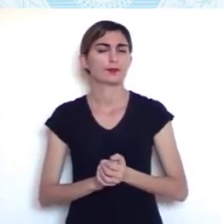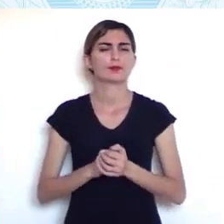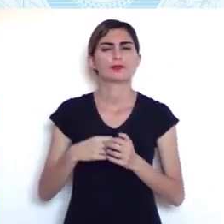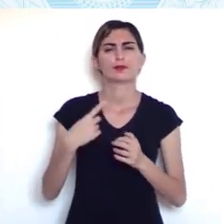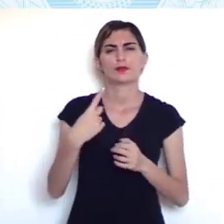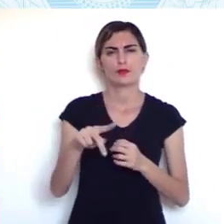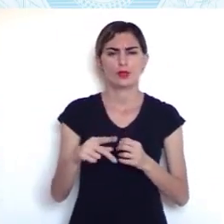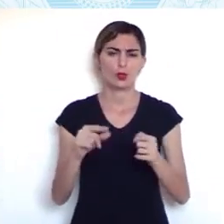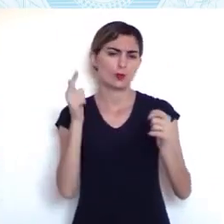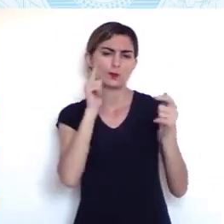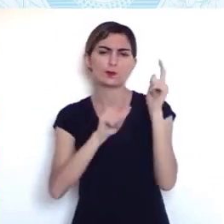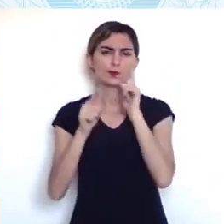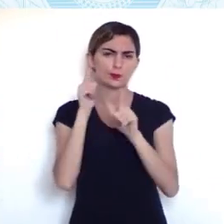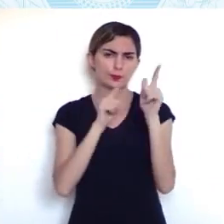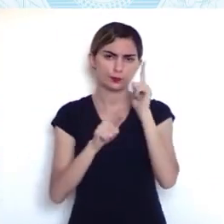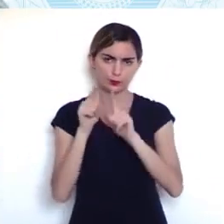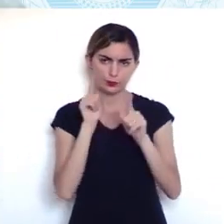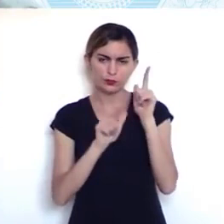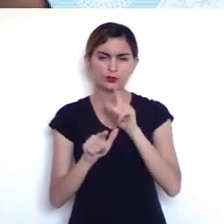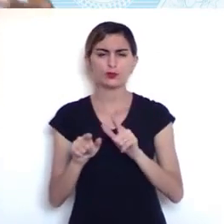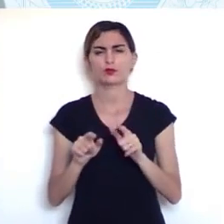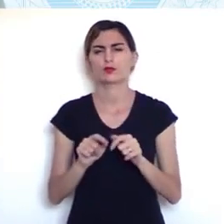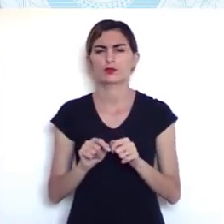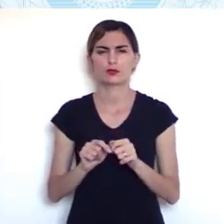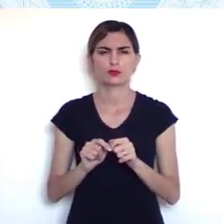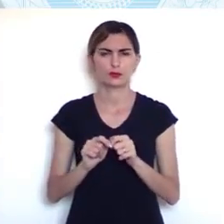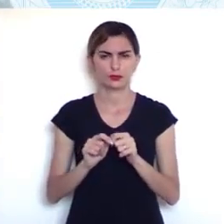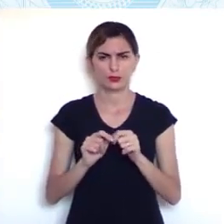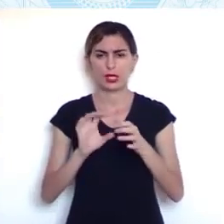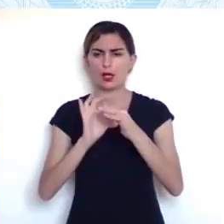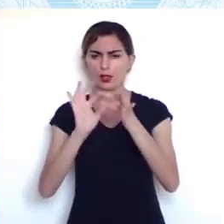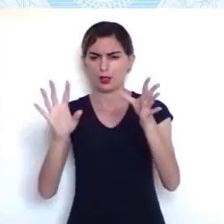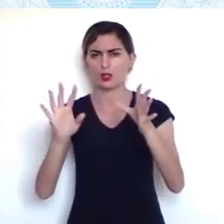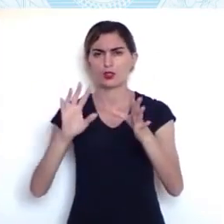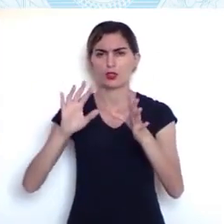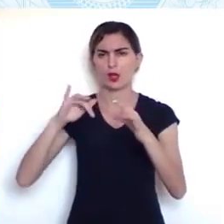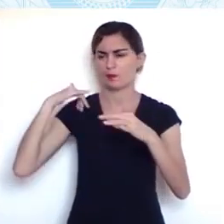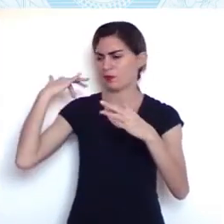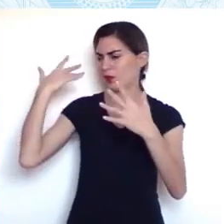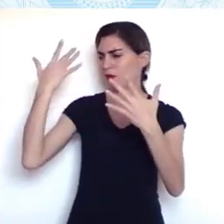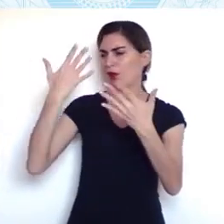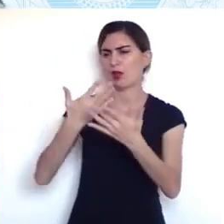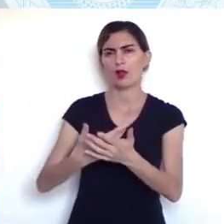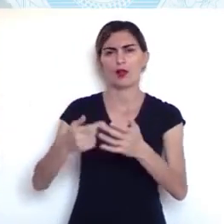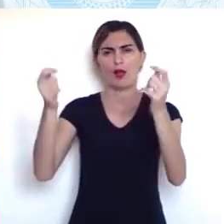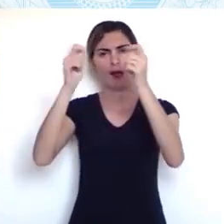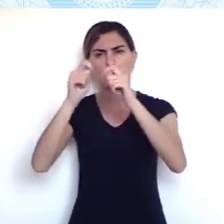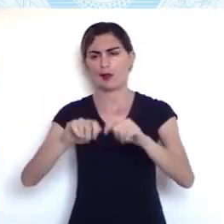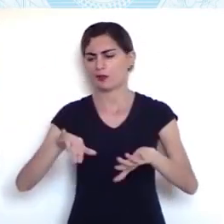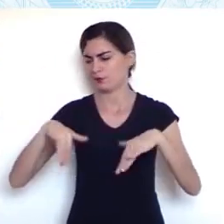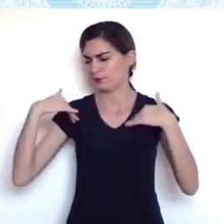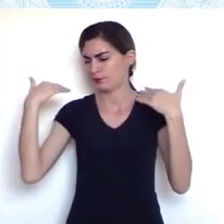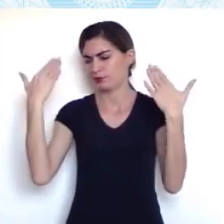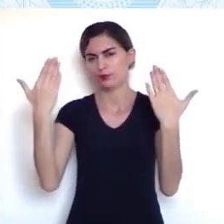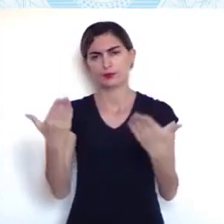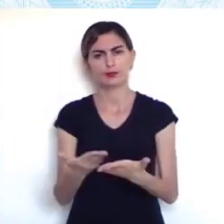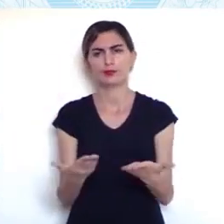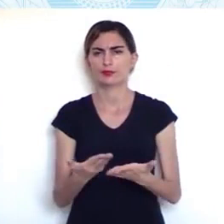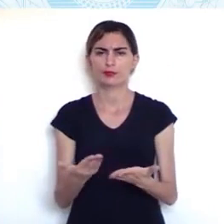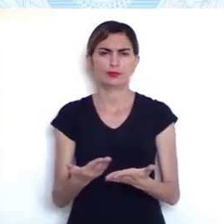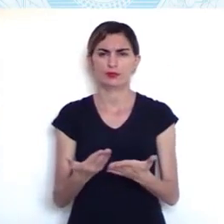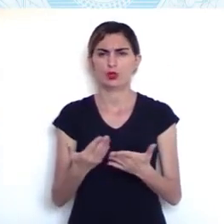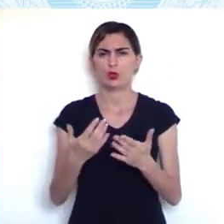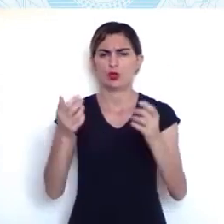conseguiu, na realidade, deixar um legado imenso de obras, de esculturas